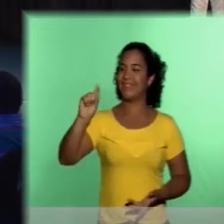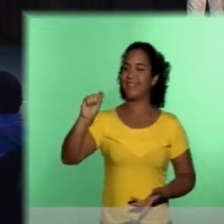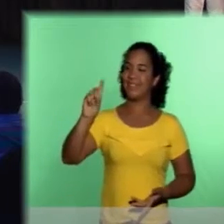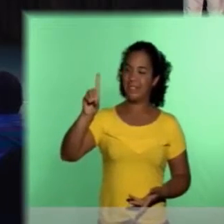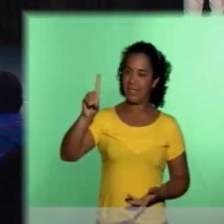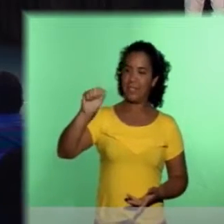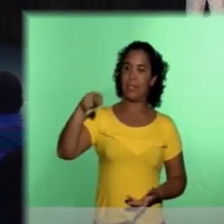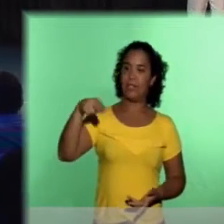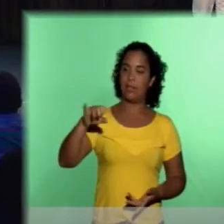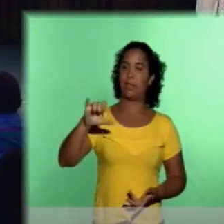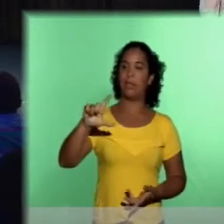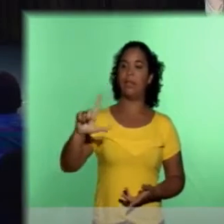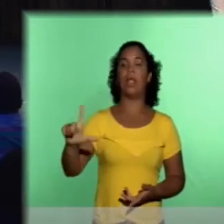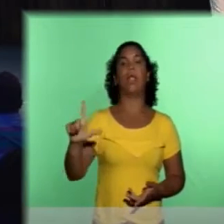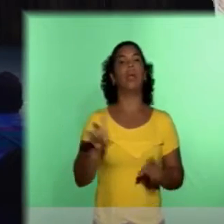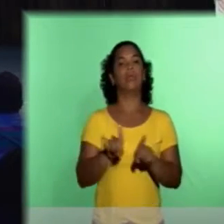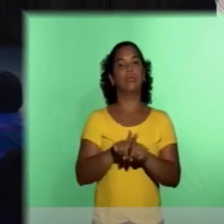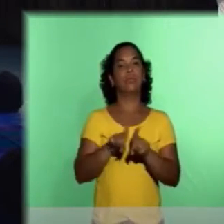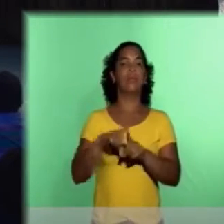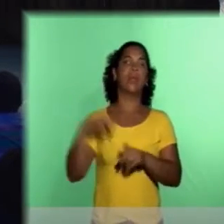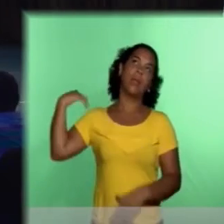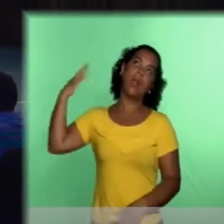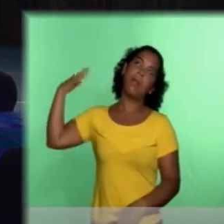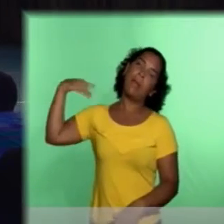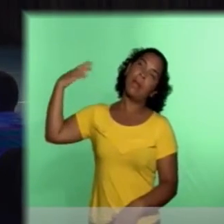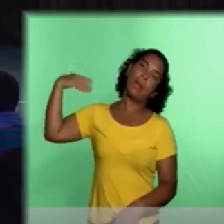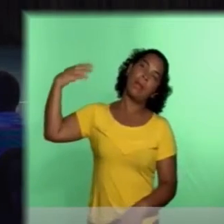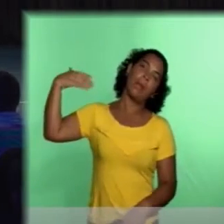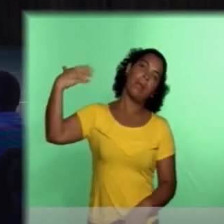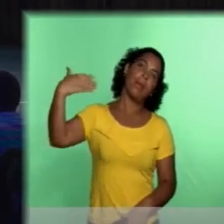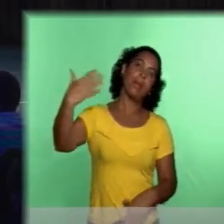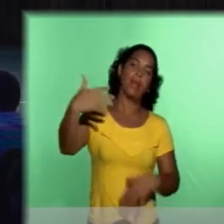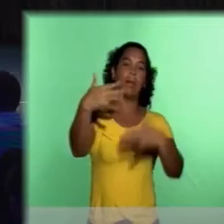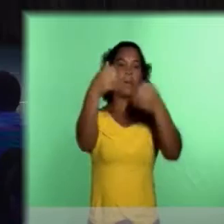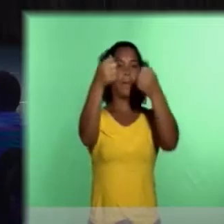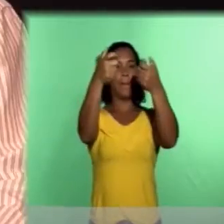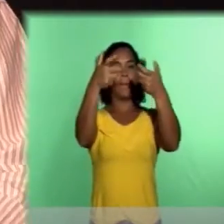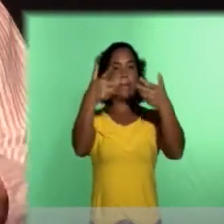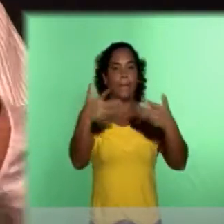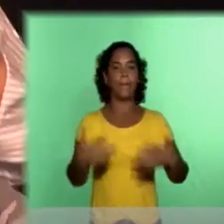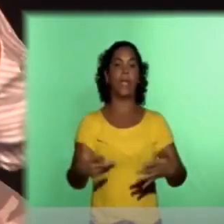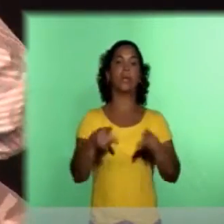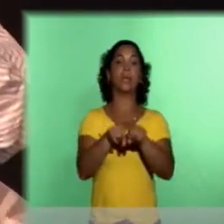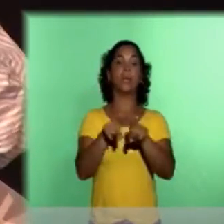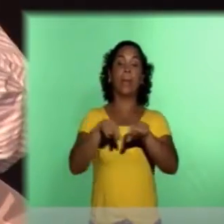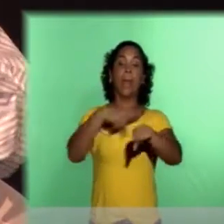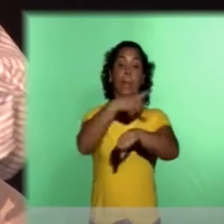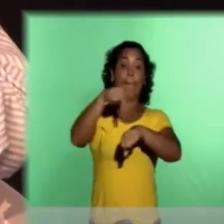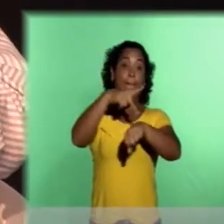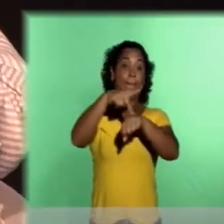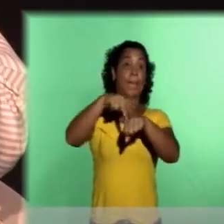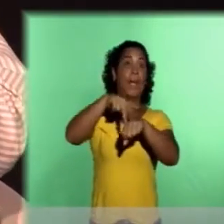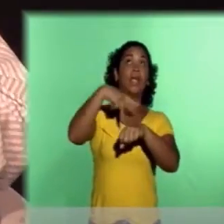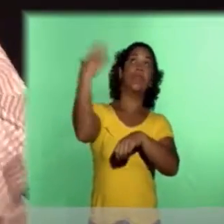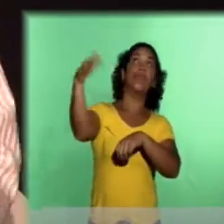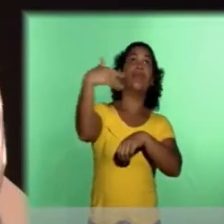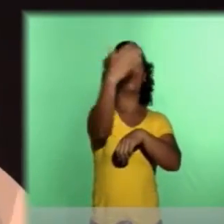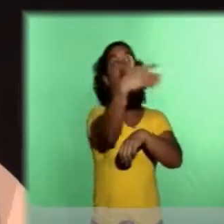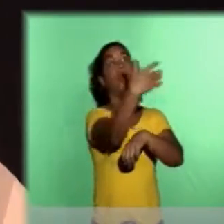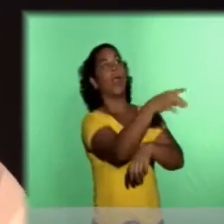Toda, não só esse retrospecto sobre o panorama internacional, as metas que temos